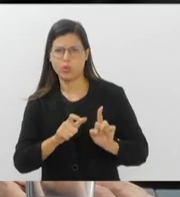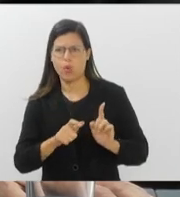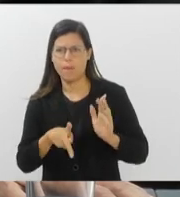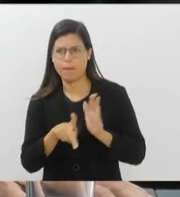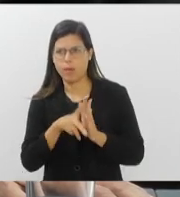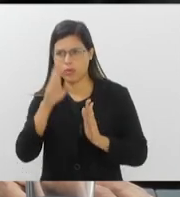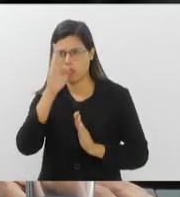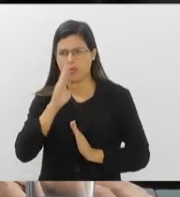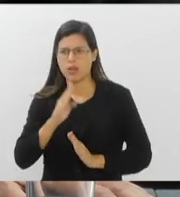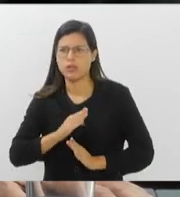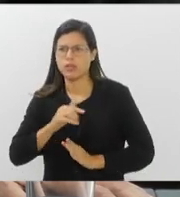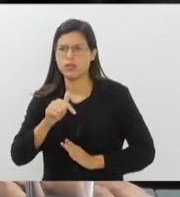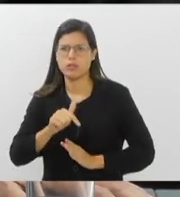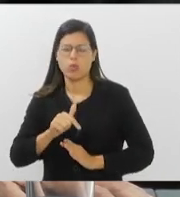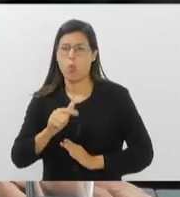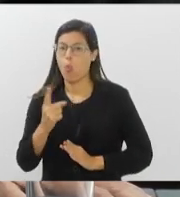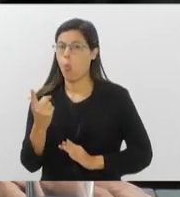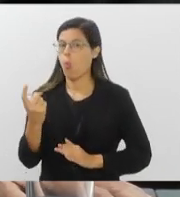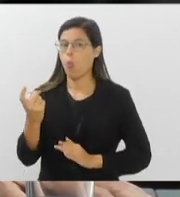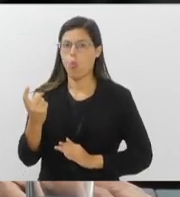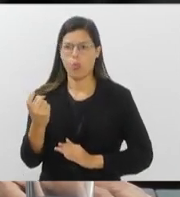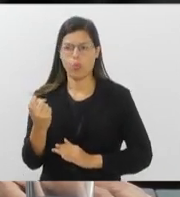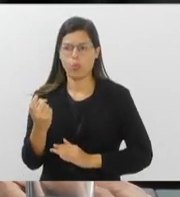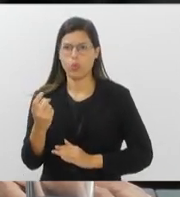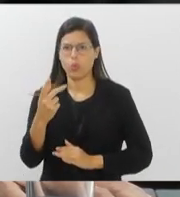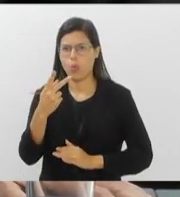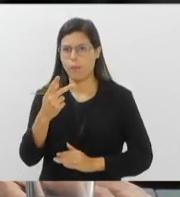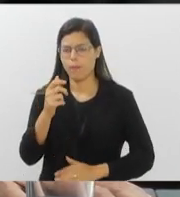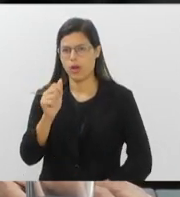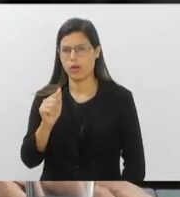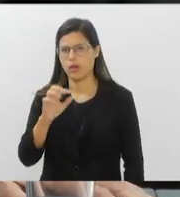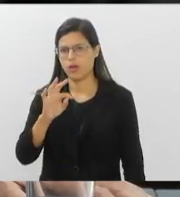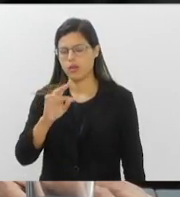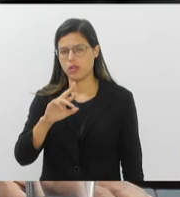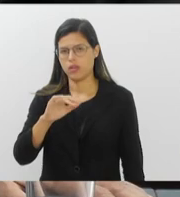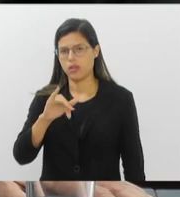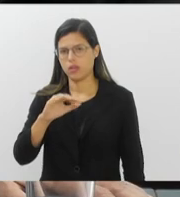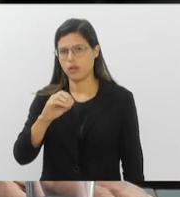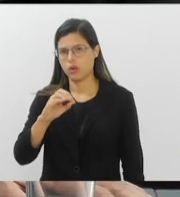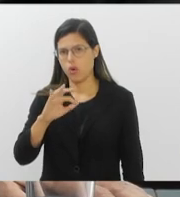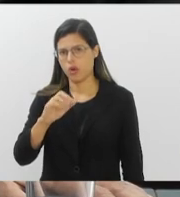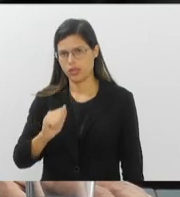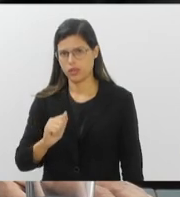como fosse o único patriota. Então,